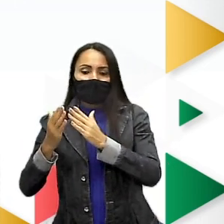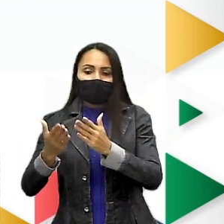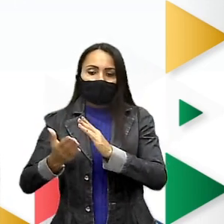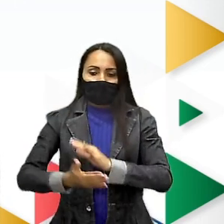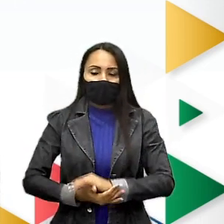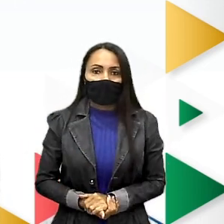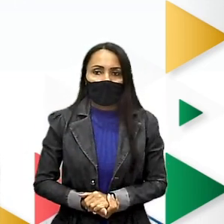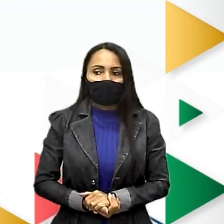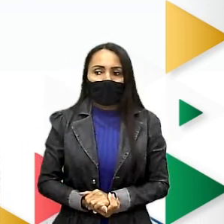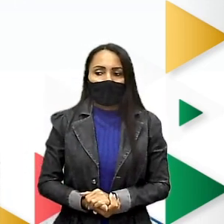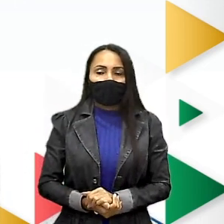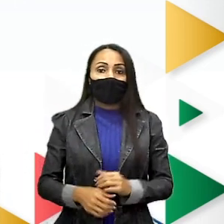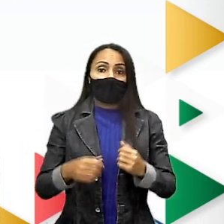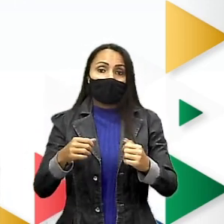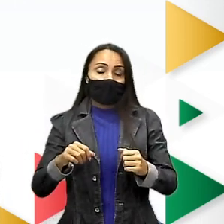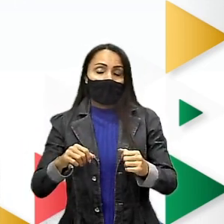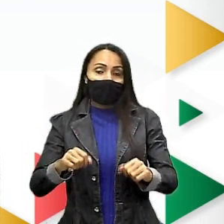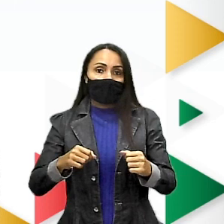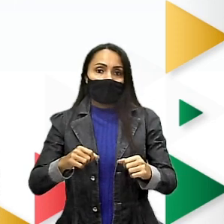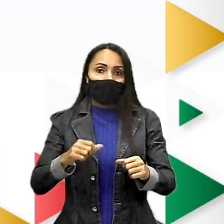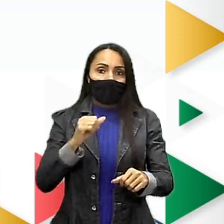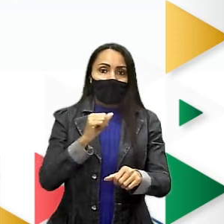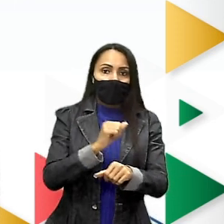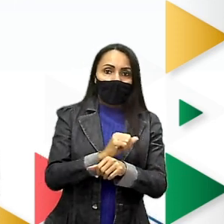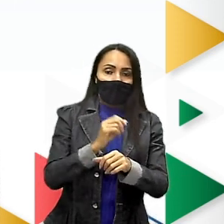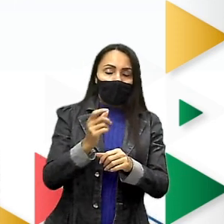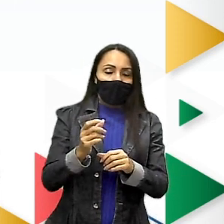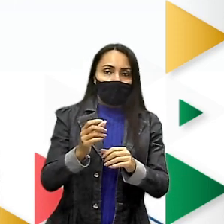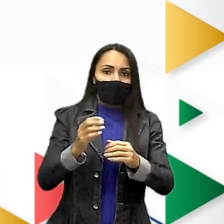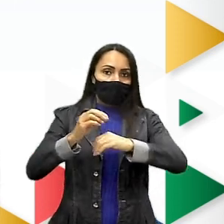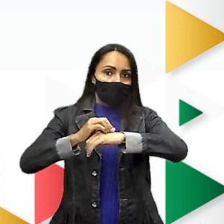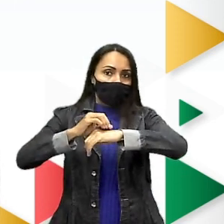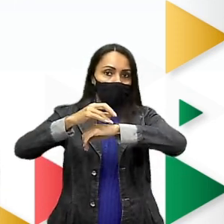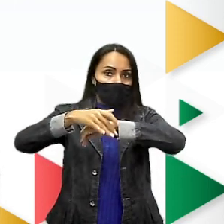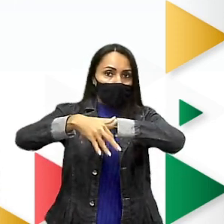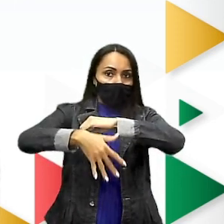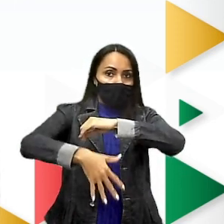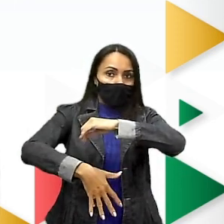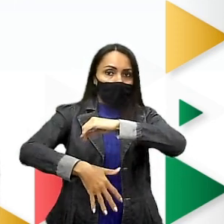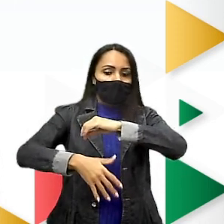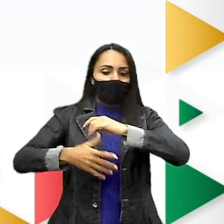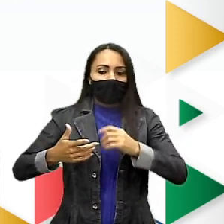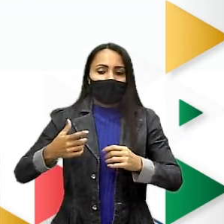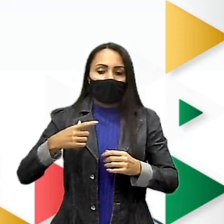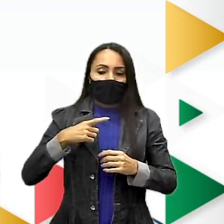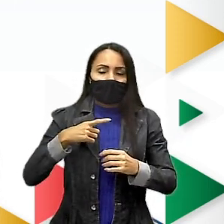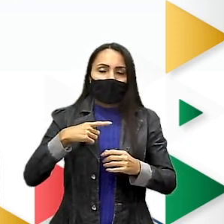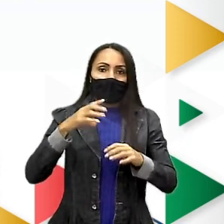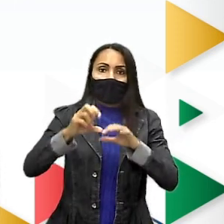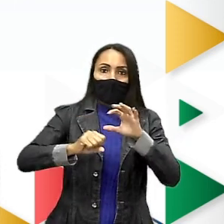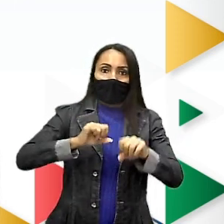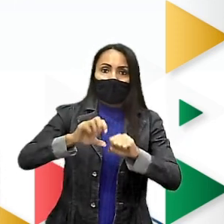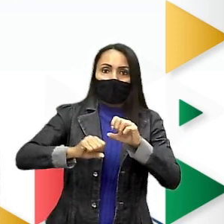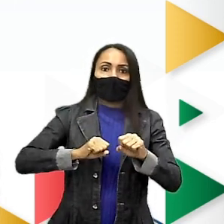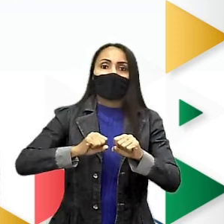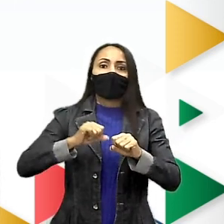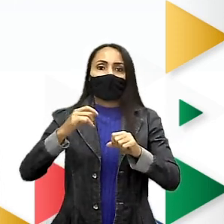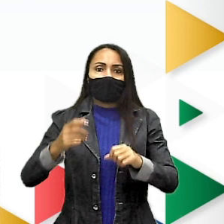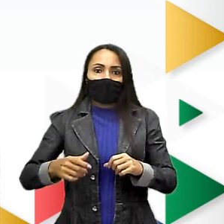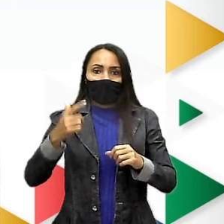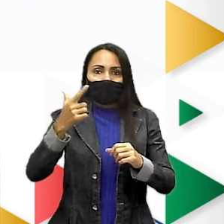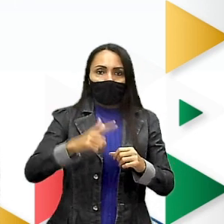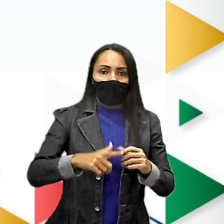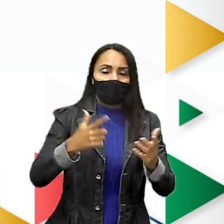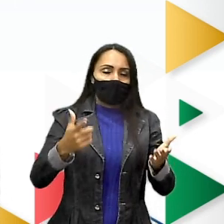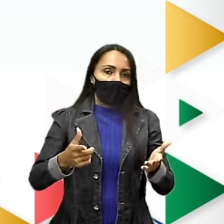demais, eles vão ter que parar uma turbina porque está gerando em excesso. Se gerar de menos, ele vai ter que buscar outra fonte para